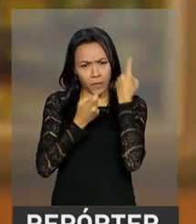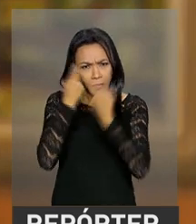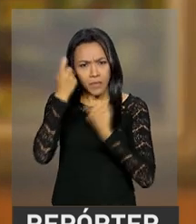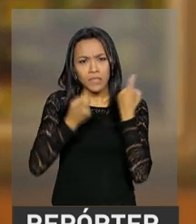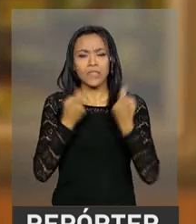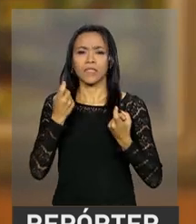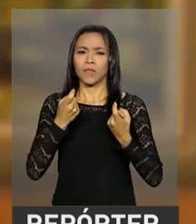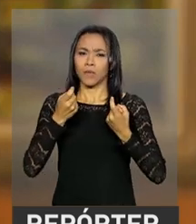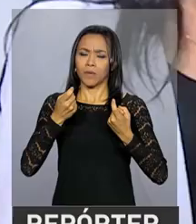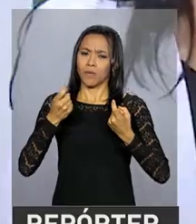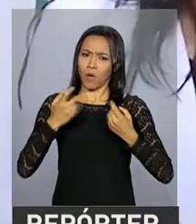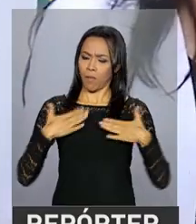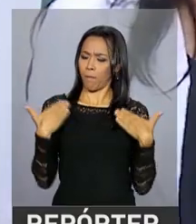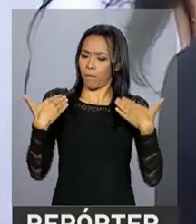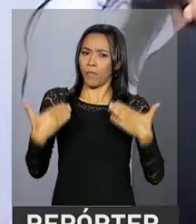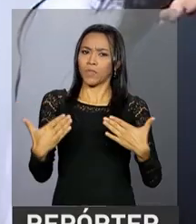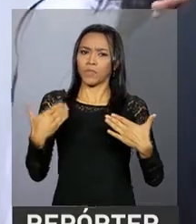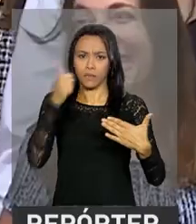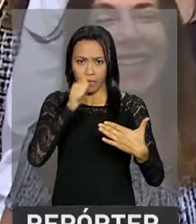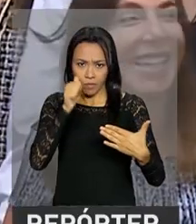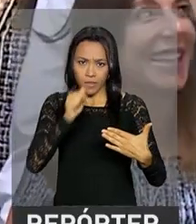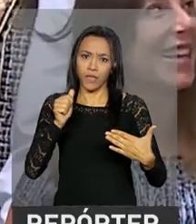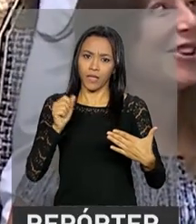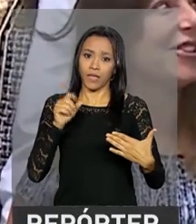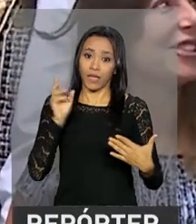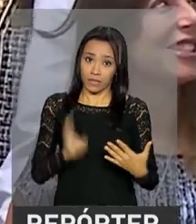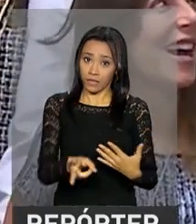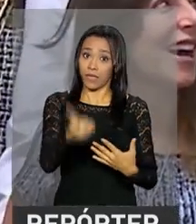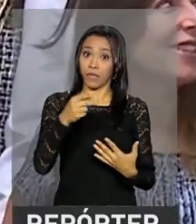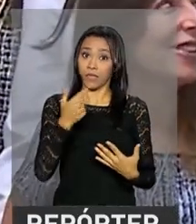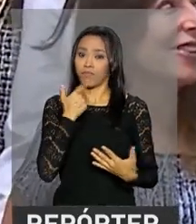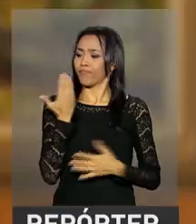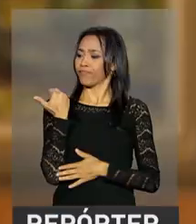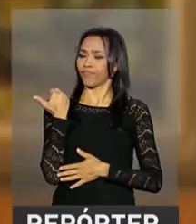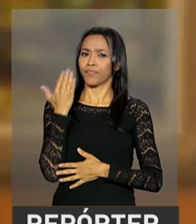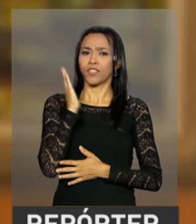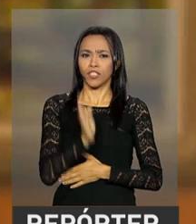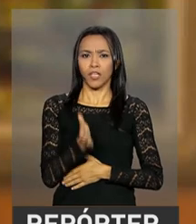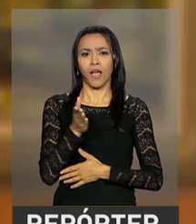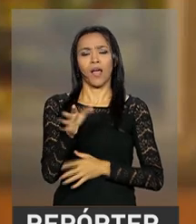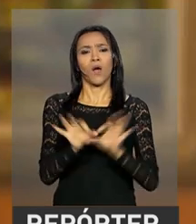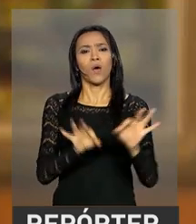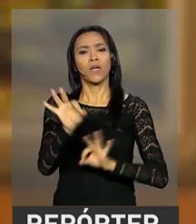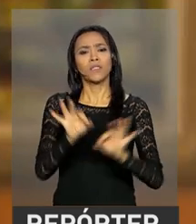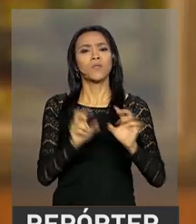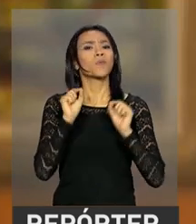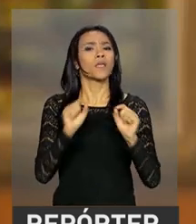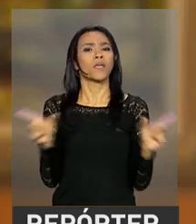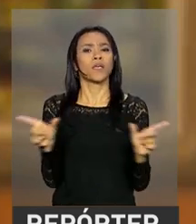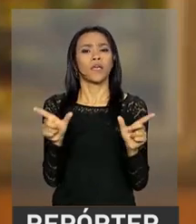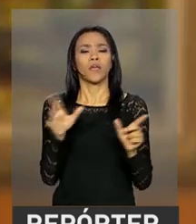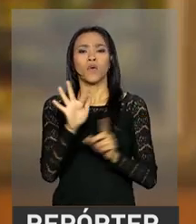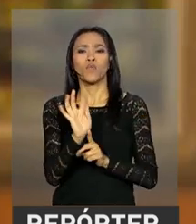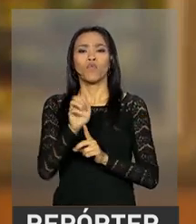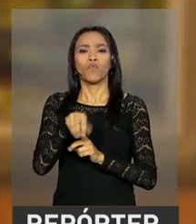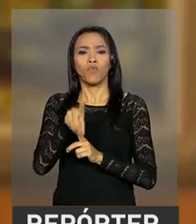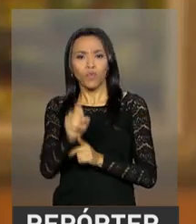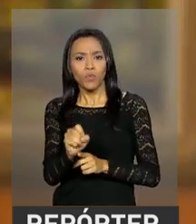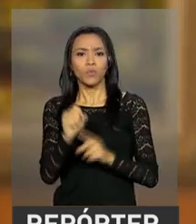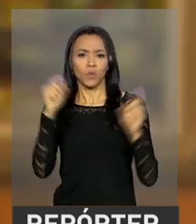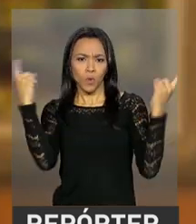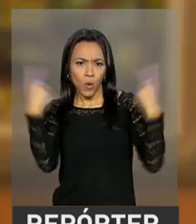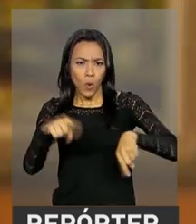a posição da mulher há de ser constante. Ainda recentemente, nós estamos providenciando um fundo de combate à